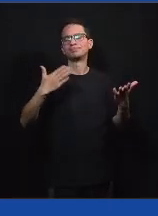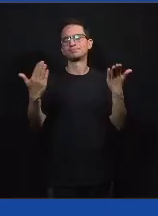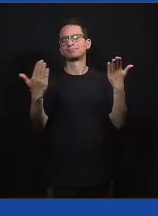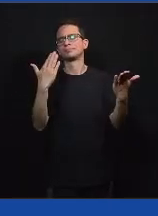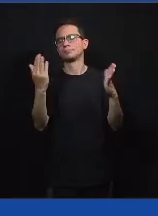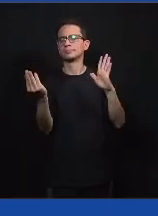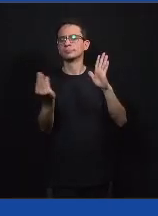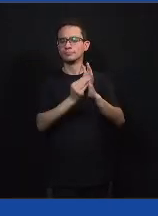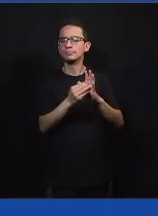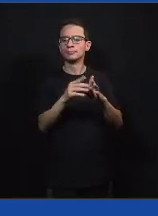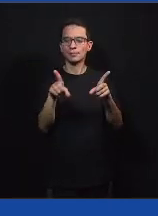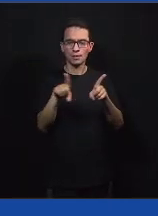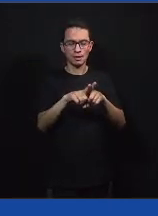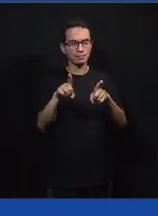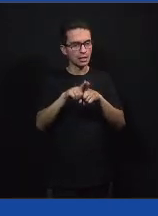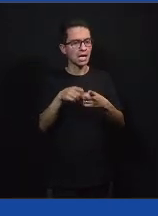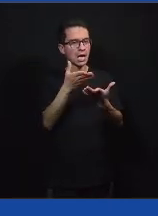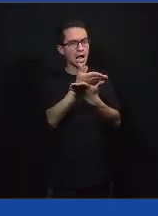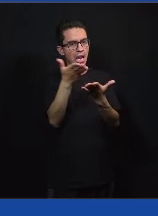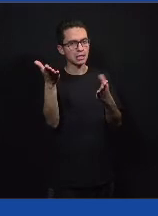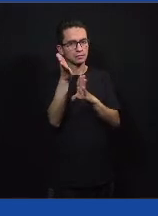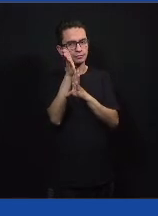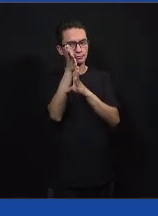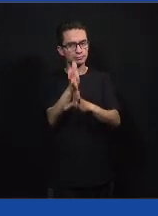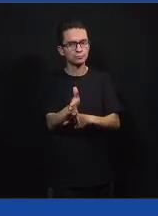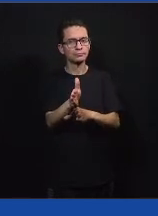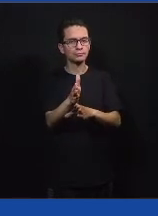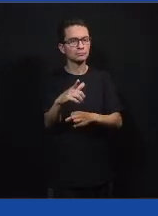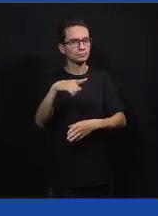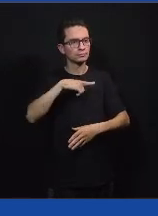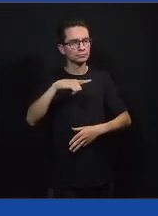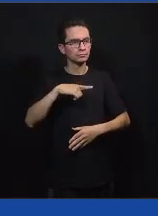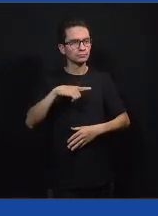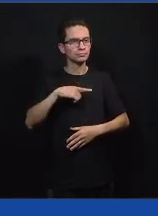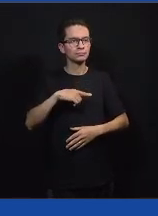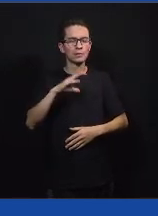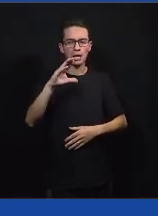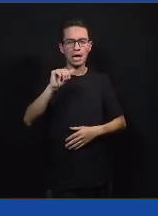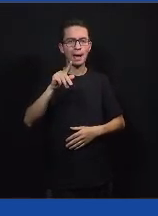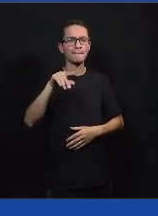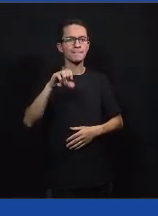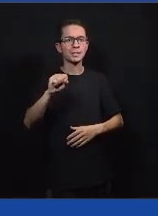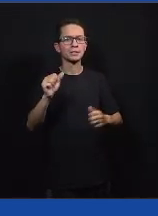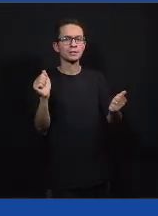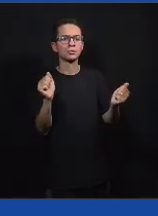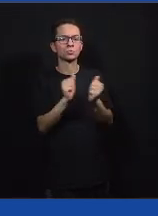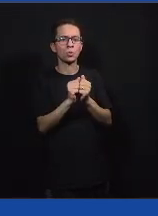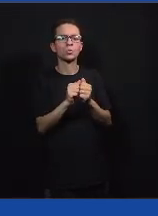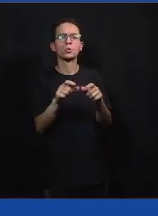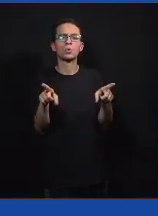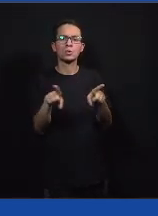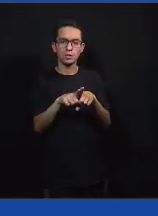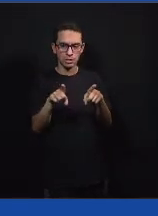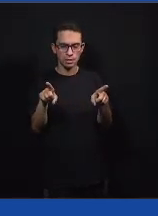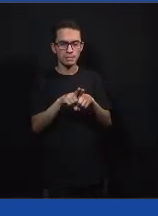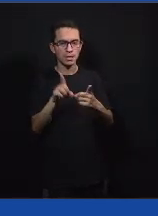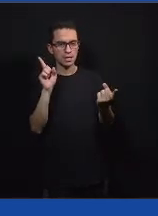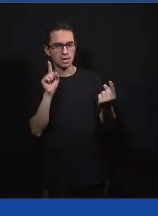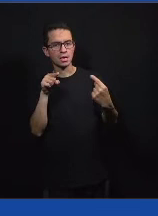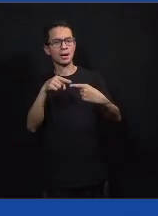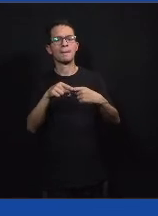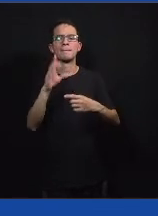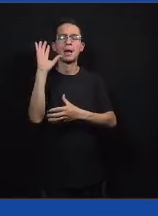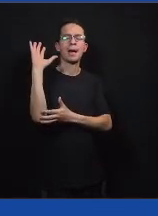respectivo encaminhamento delas para Centro de Atendimento como Cap a gente teve um projeto de revitalização de uma praça pública